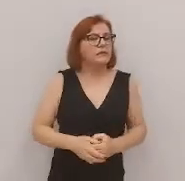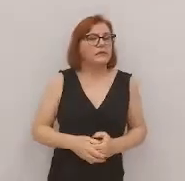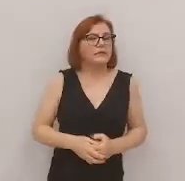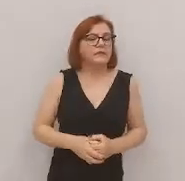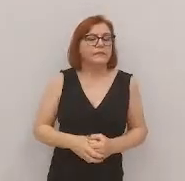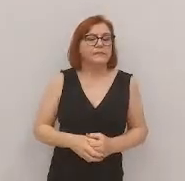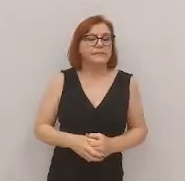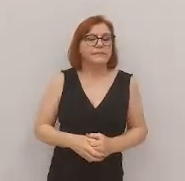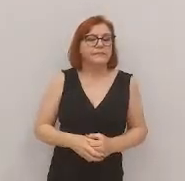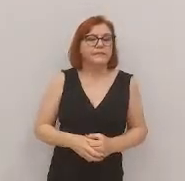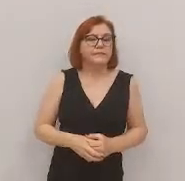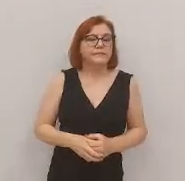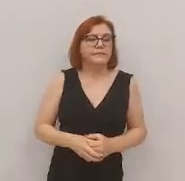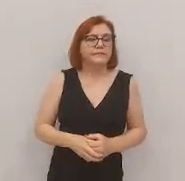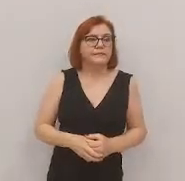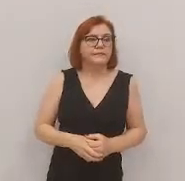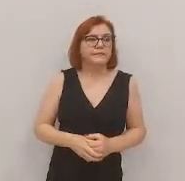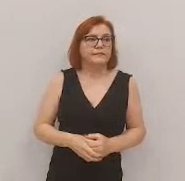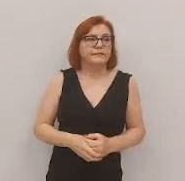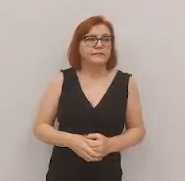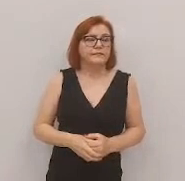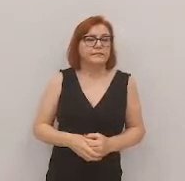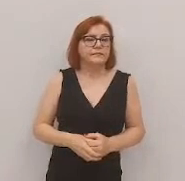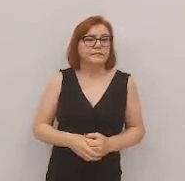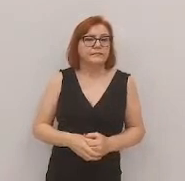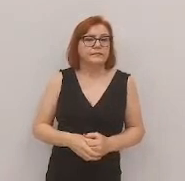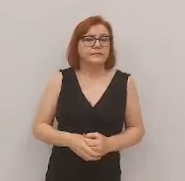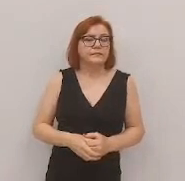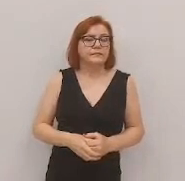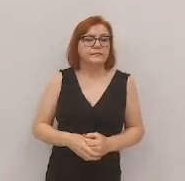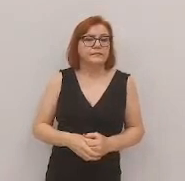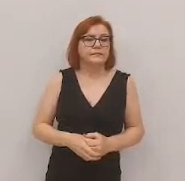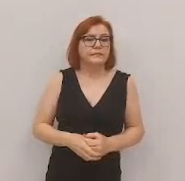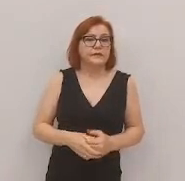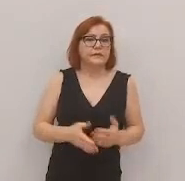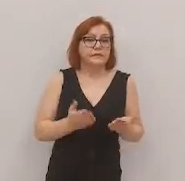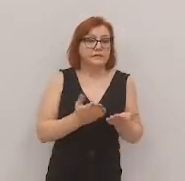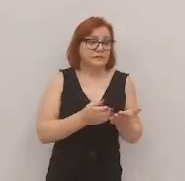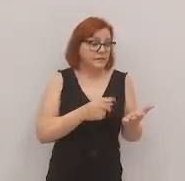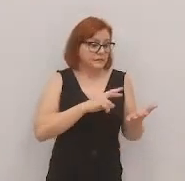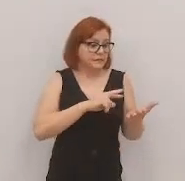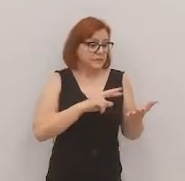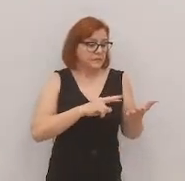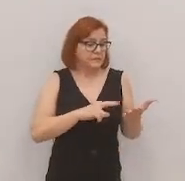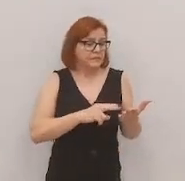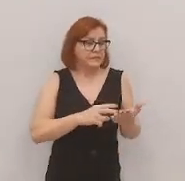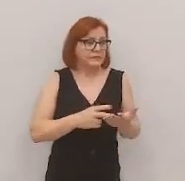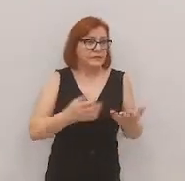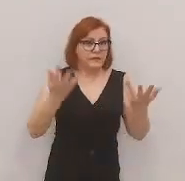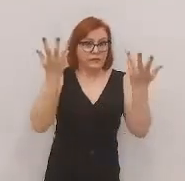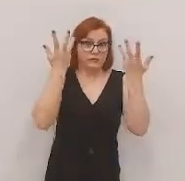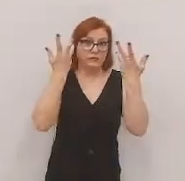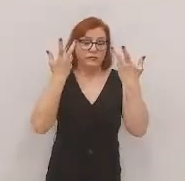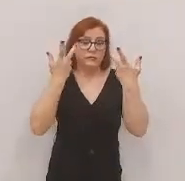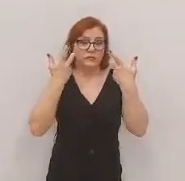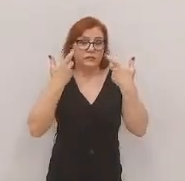Jesus. A Bíblia fala do leão que ruge, né? 1 Pedro 1,